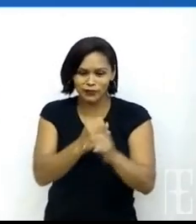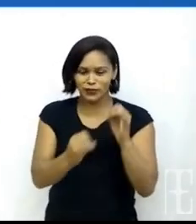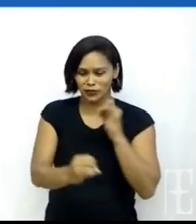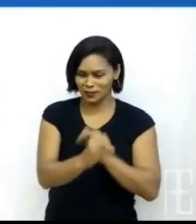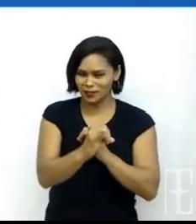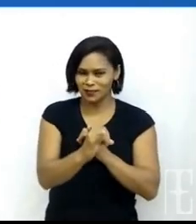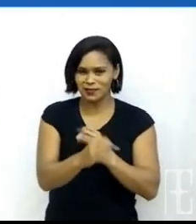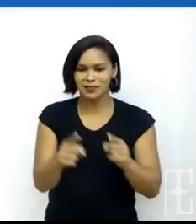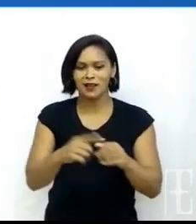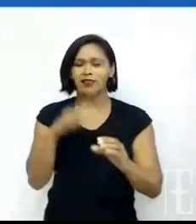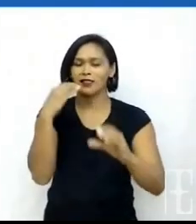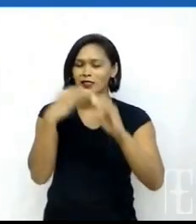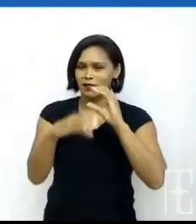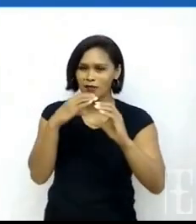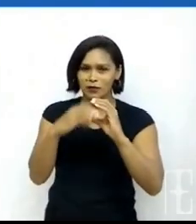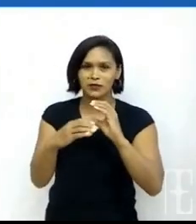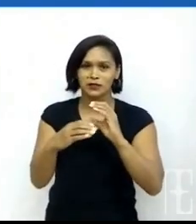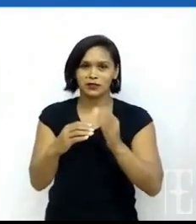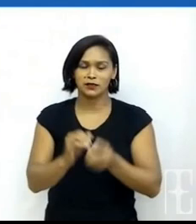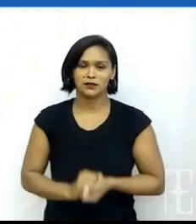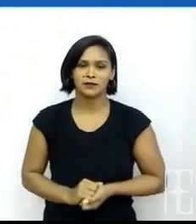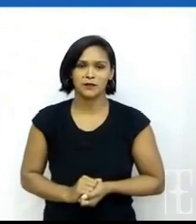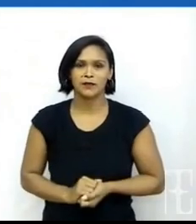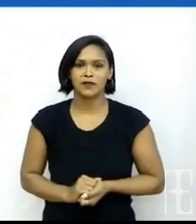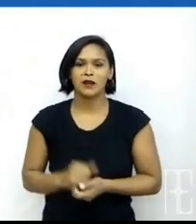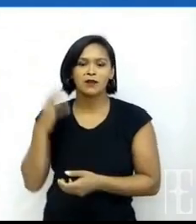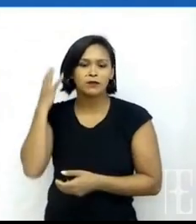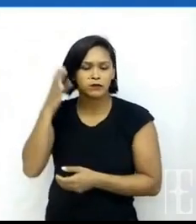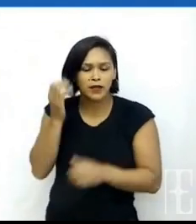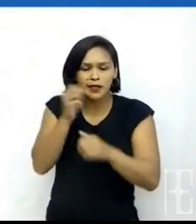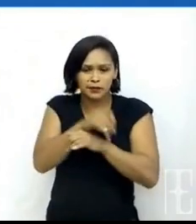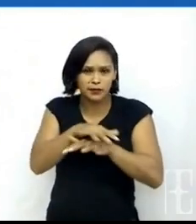de telecomunicações, de